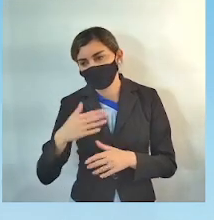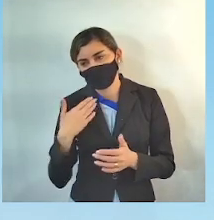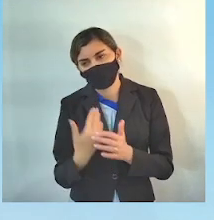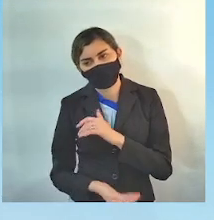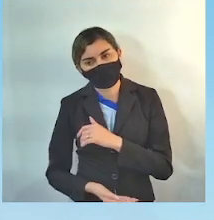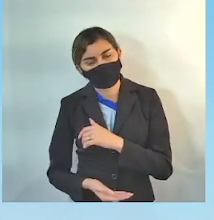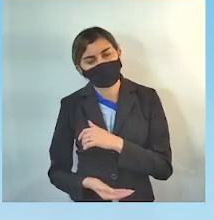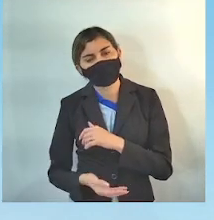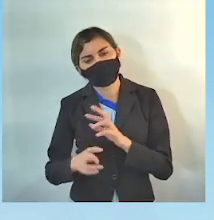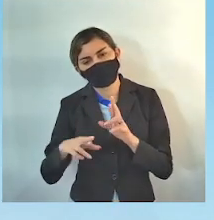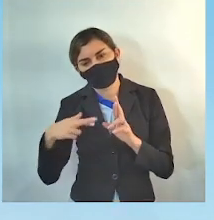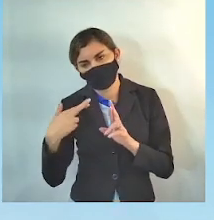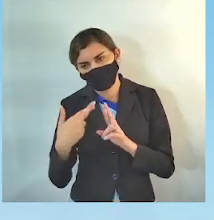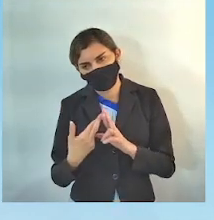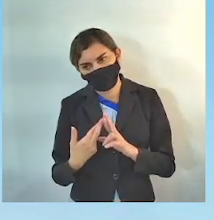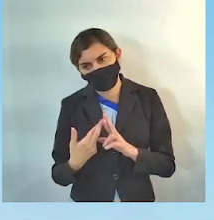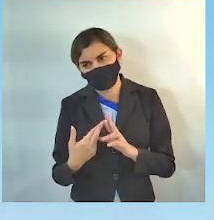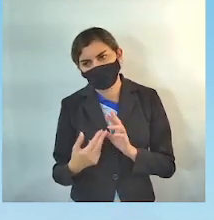marco referencial.